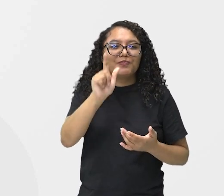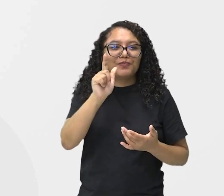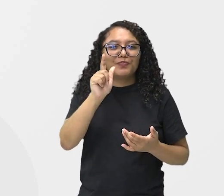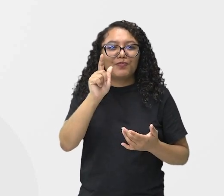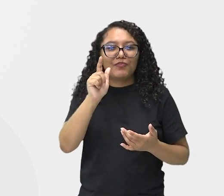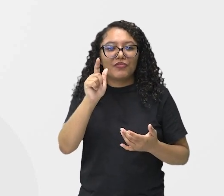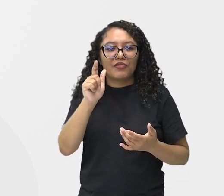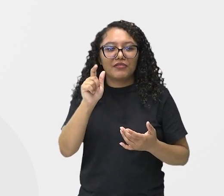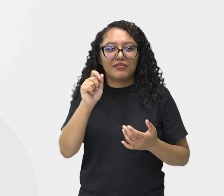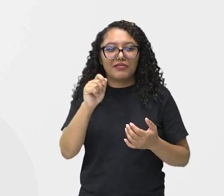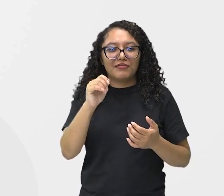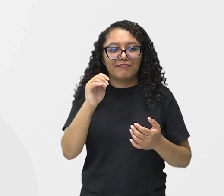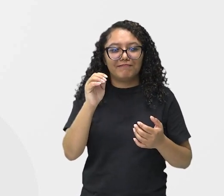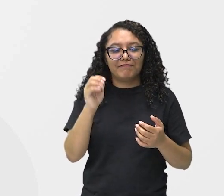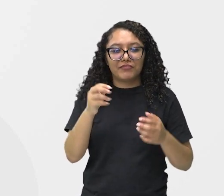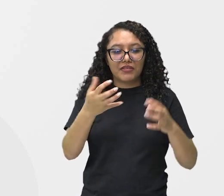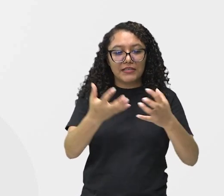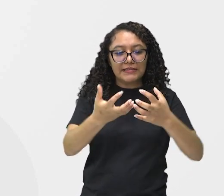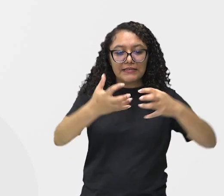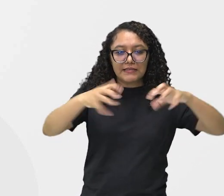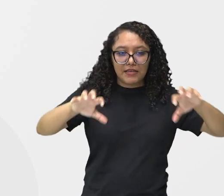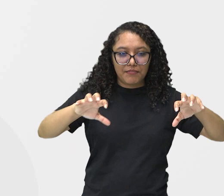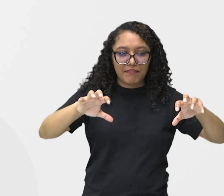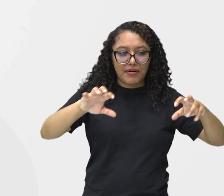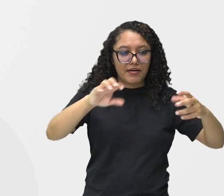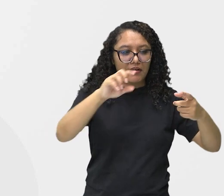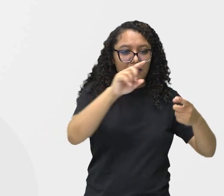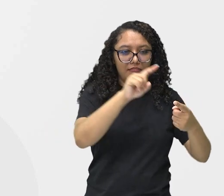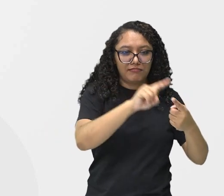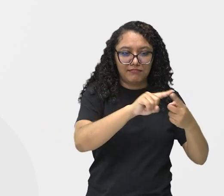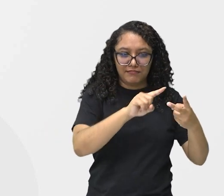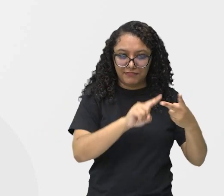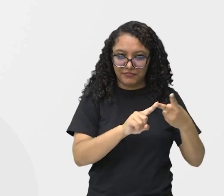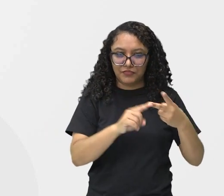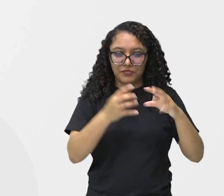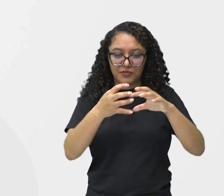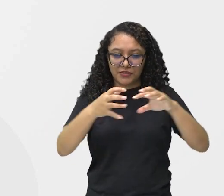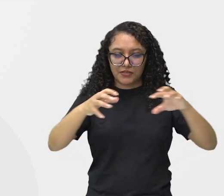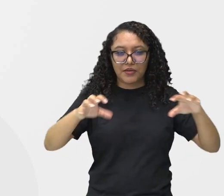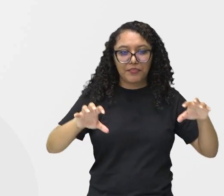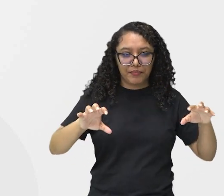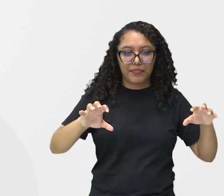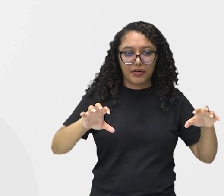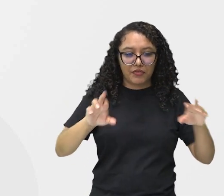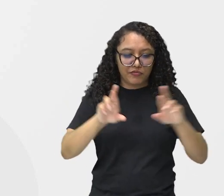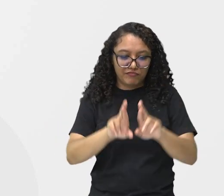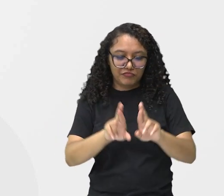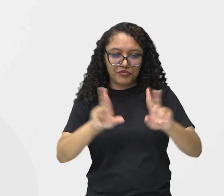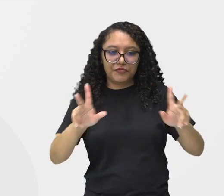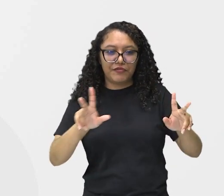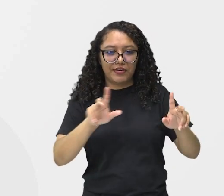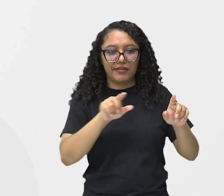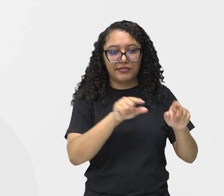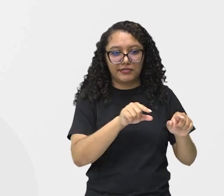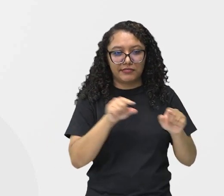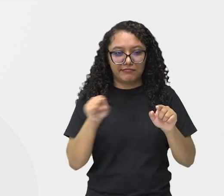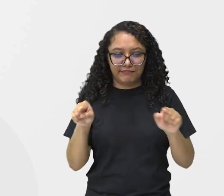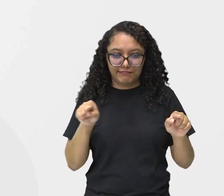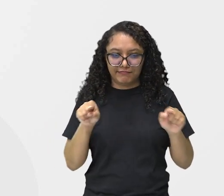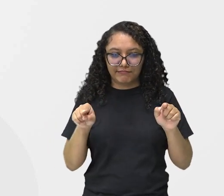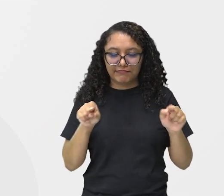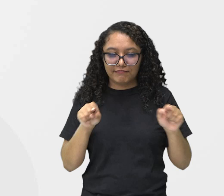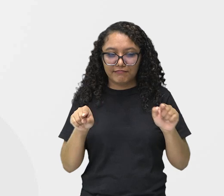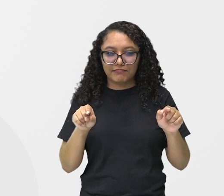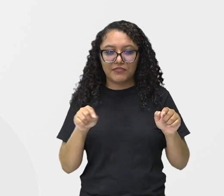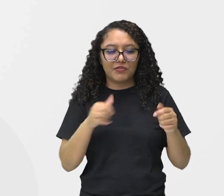conseguiu estabelecer uma distinção entre essas duas realidades. O que o Platão fez?